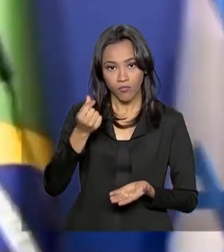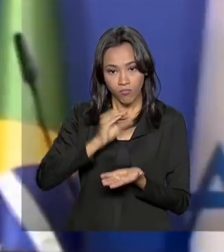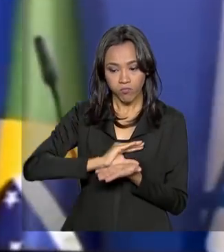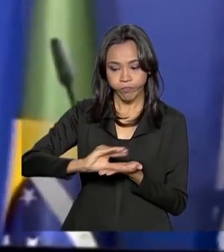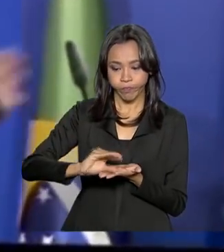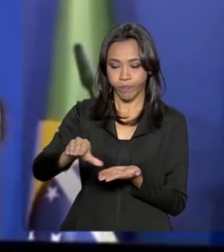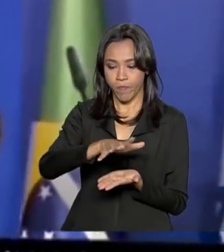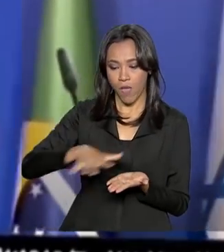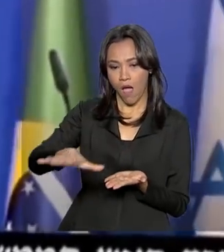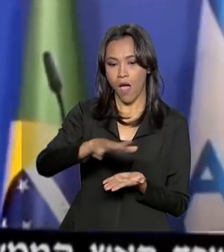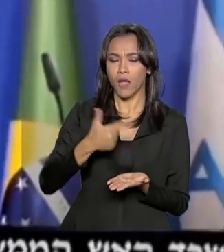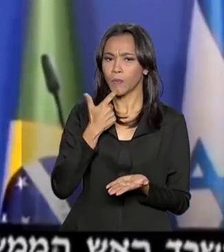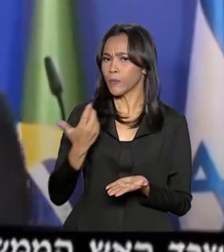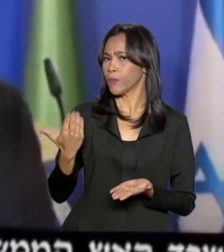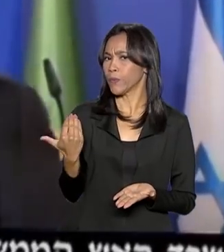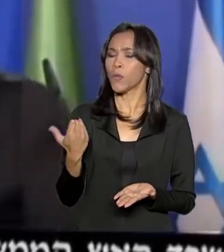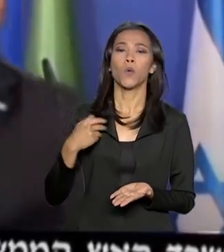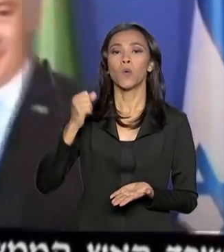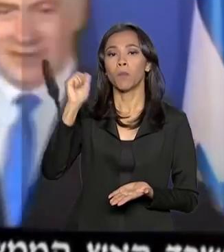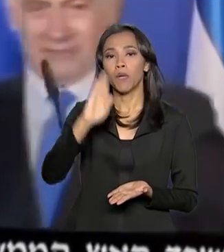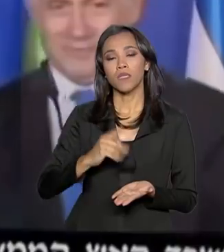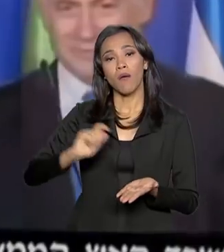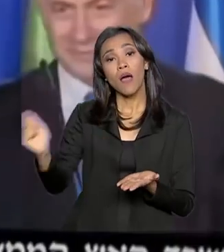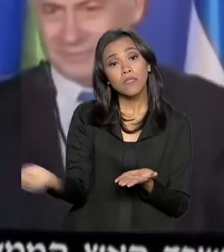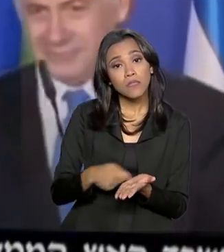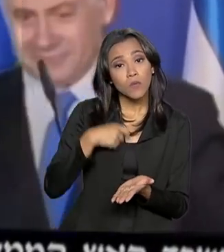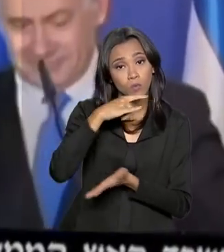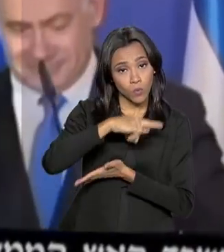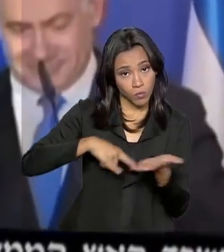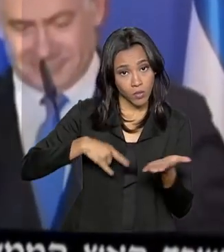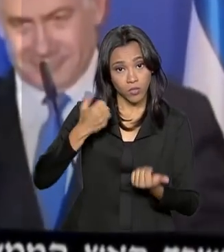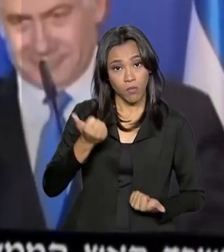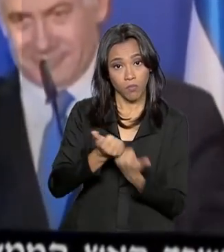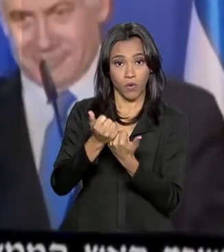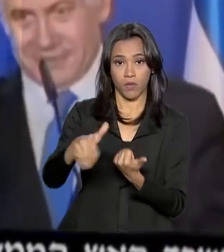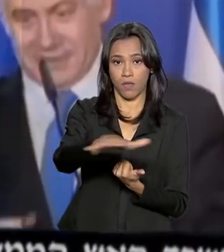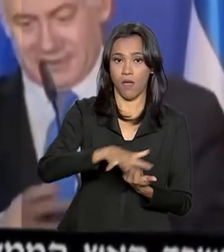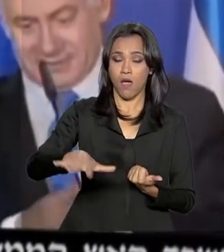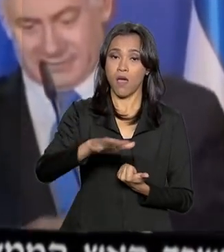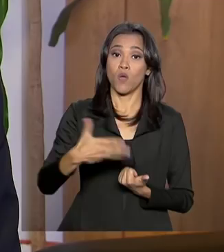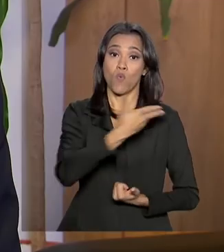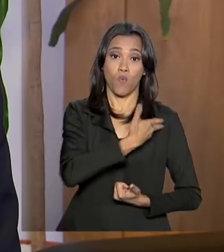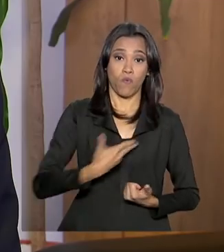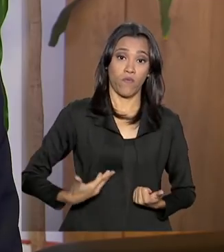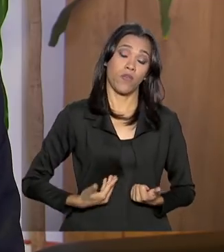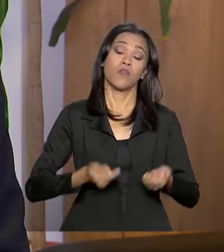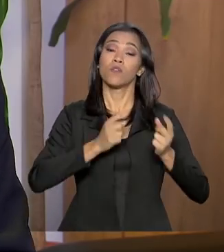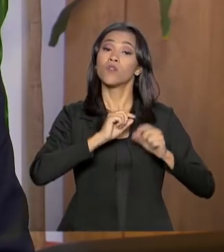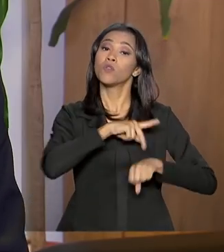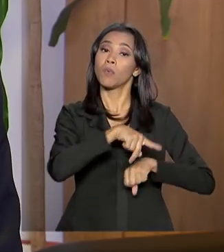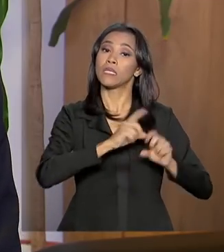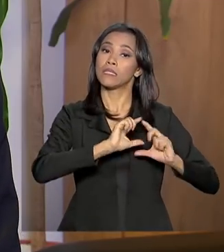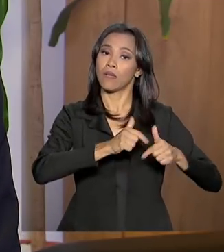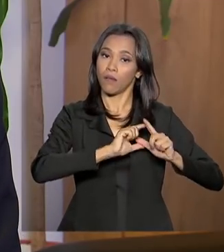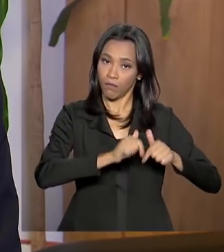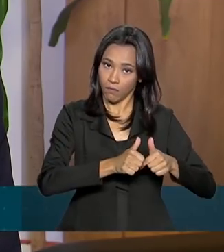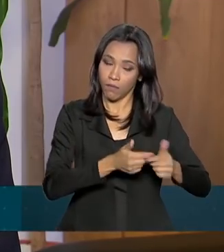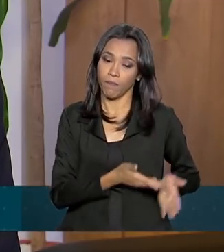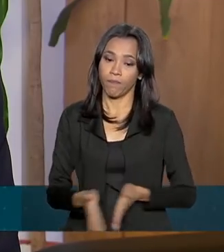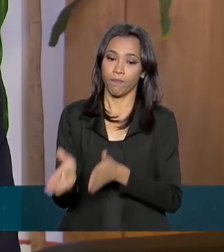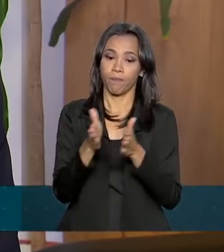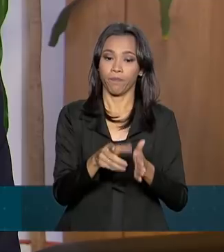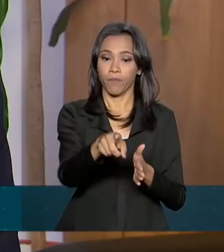Recentemente, o Brasil assinou um acordo de cooperação na área com o governo de Israel. O nosso objetivo comum